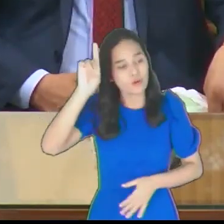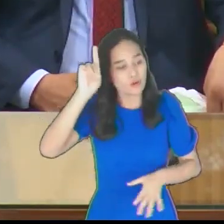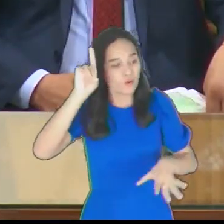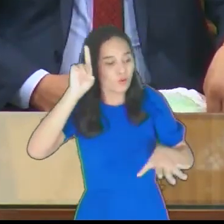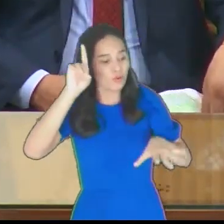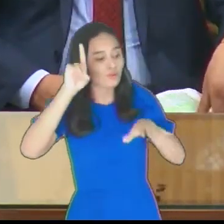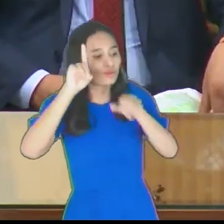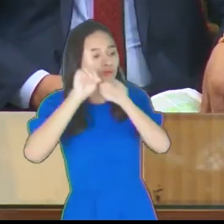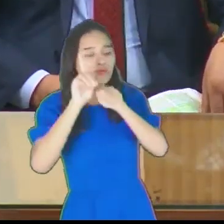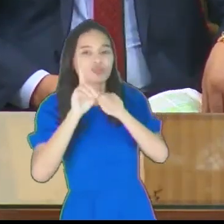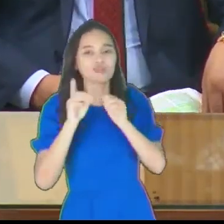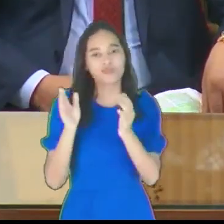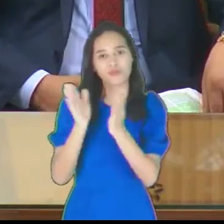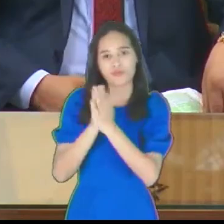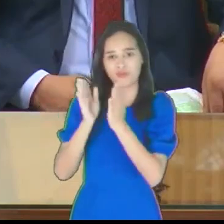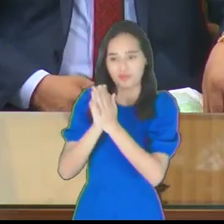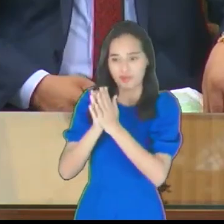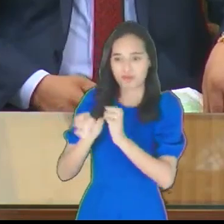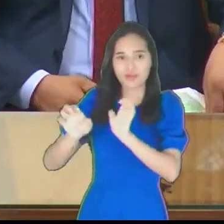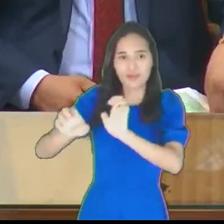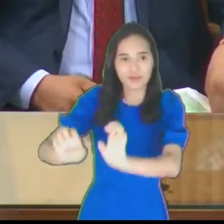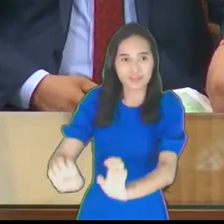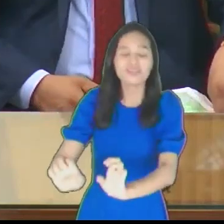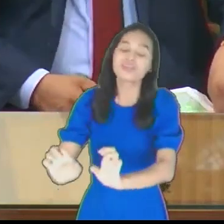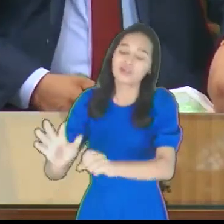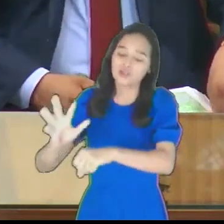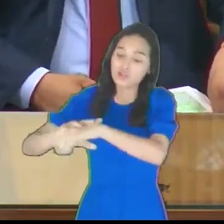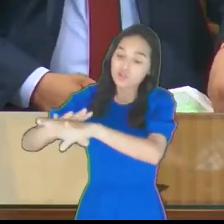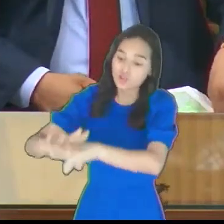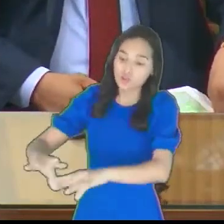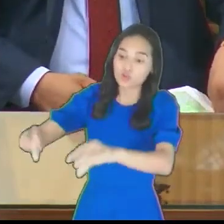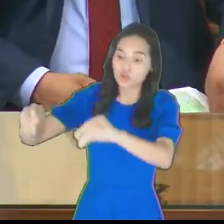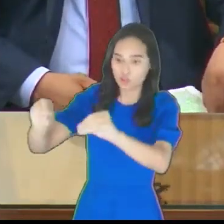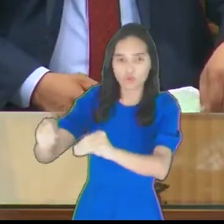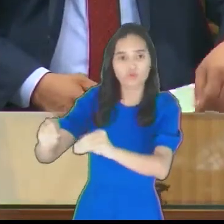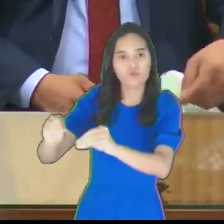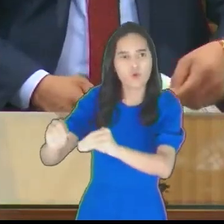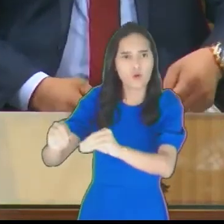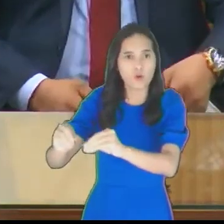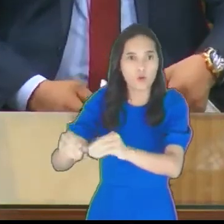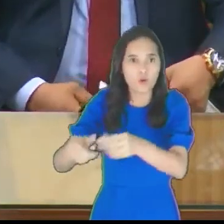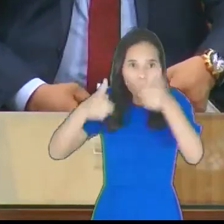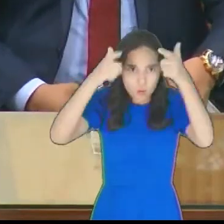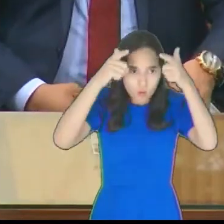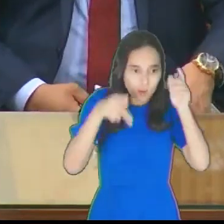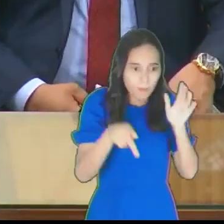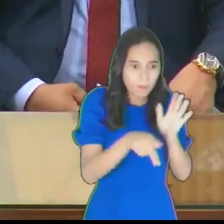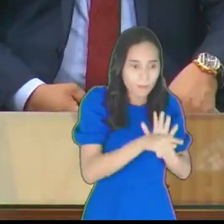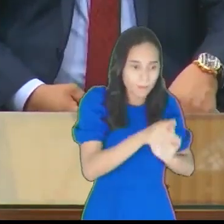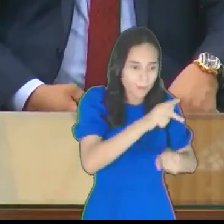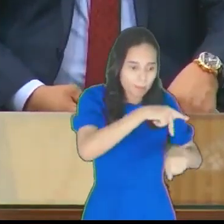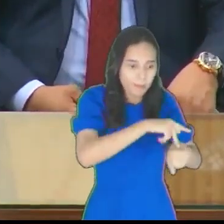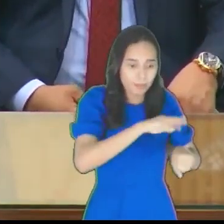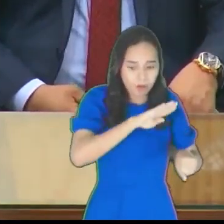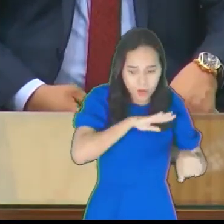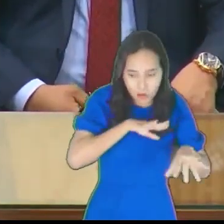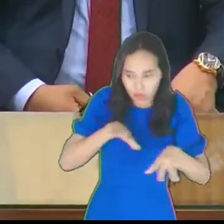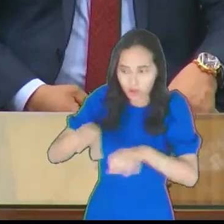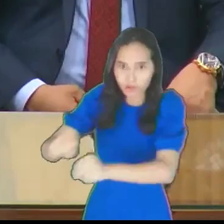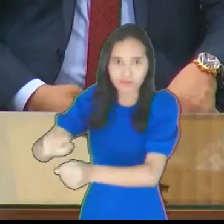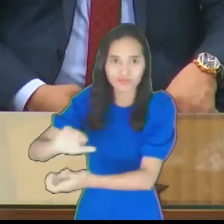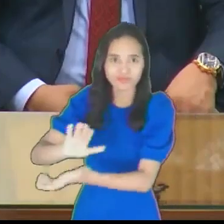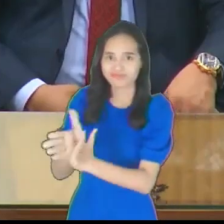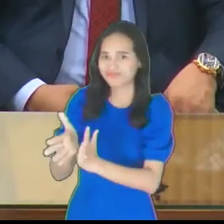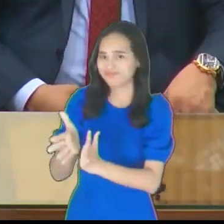de Ezequias, curou Ezequias e não deixou o rei da Síria destruir Jerusalém.